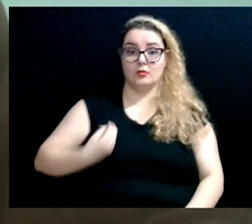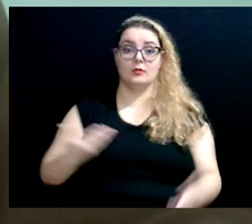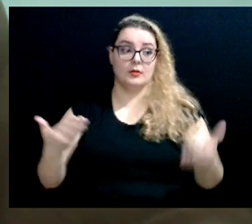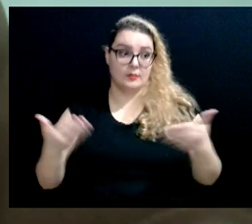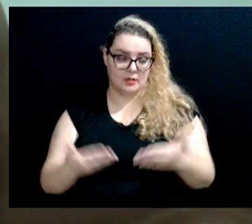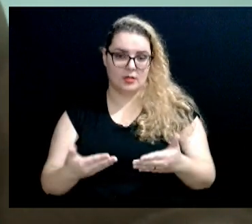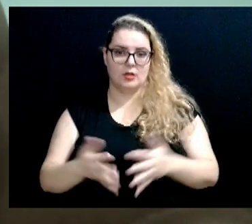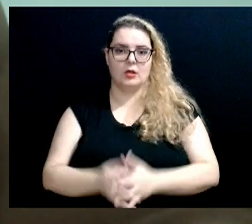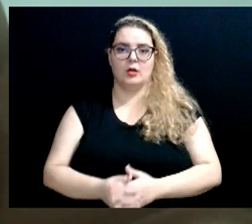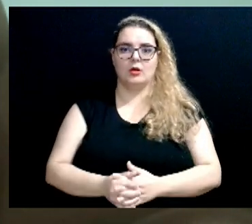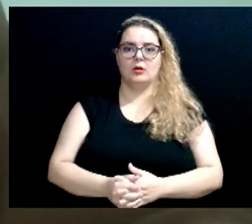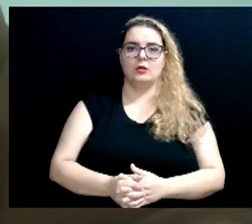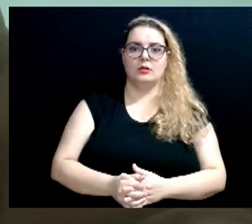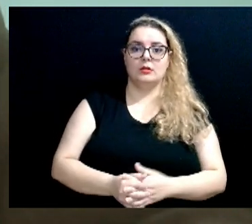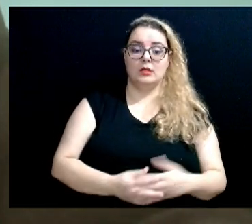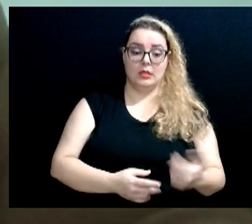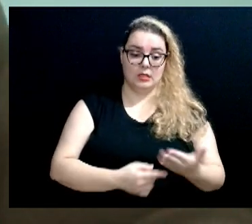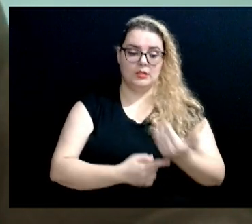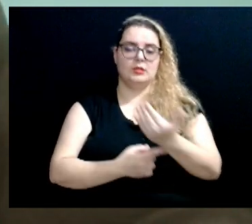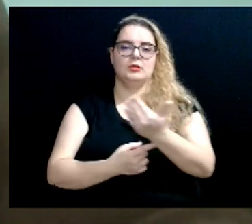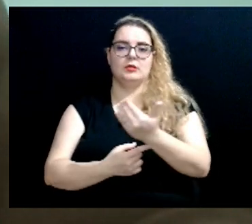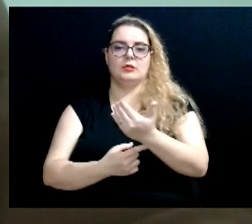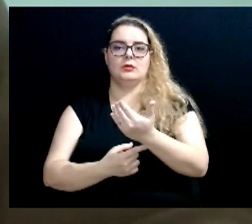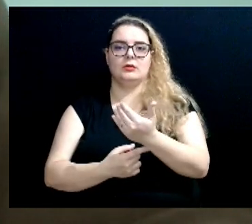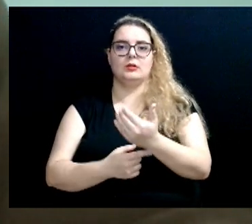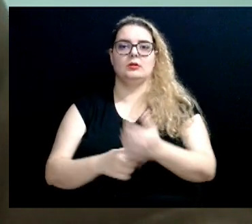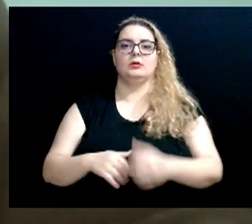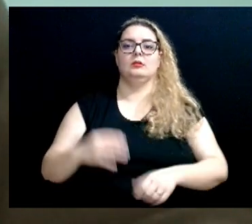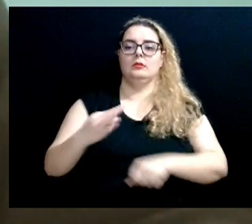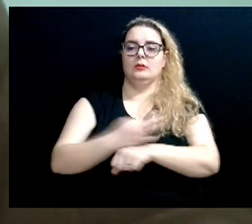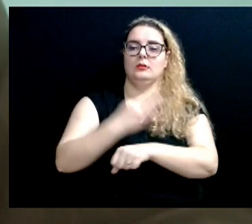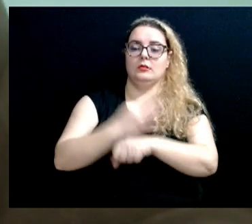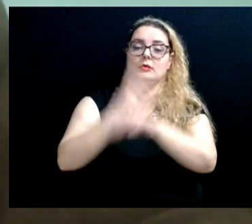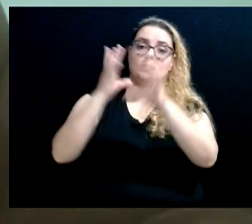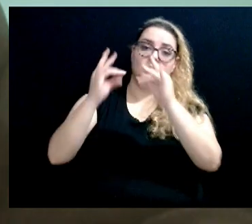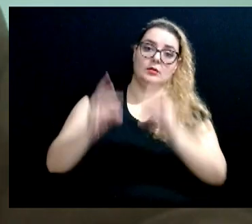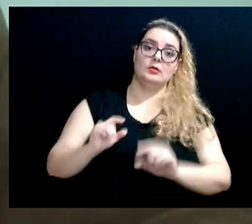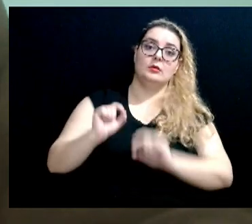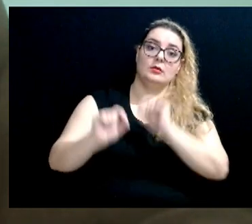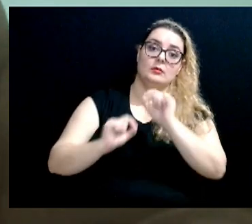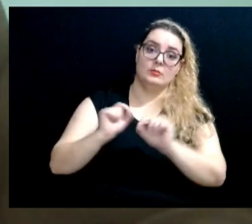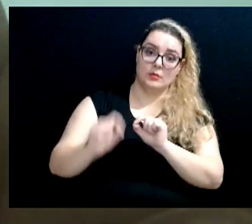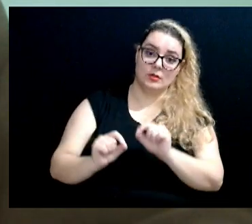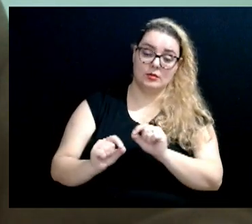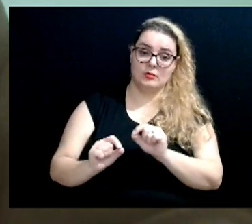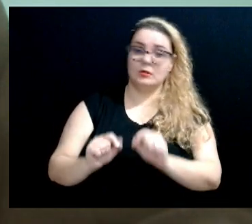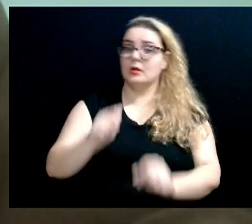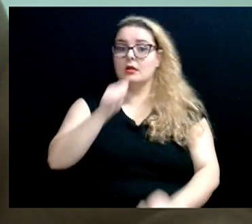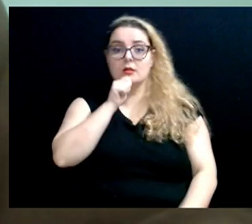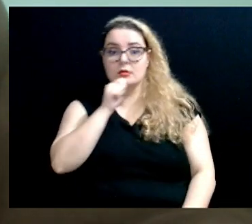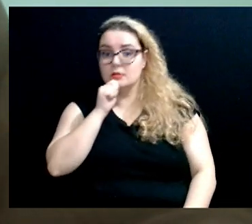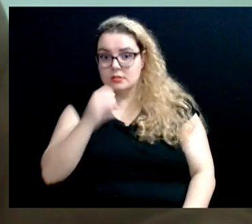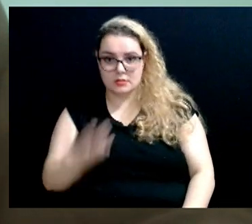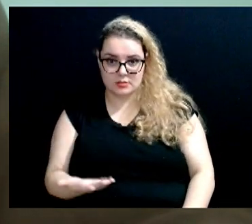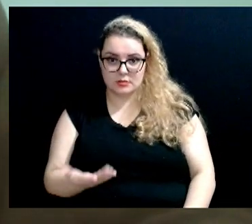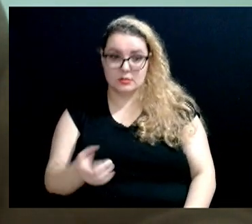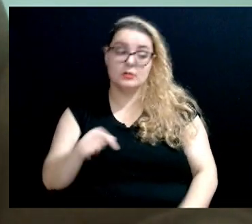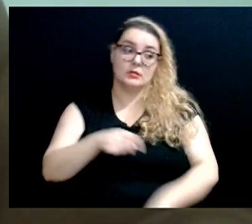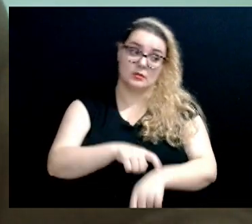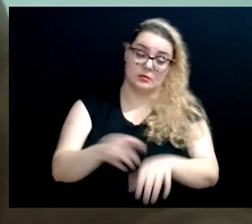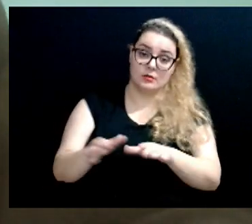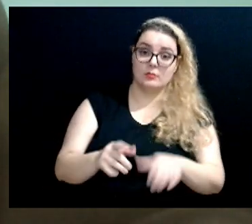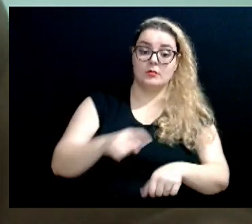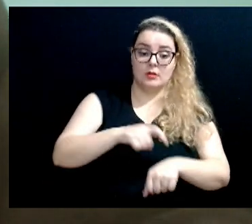essas tecnologias vêm sendo cada vez mais exploradas, mas o que a gente não tem ainda, e essa é uma situação que o tempo vai nos